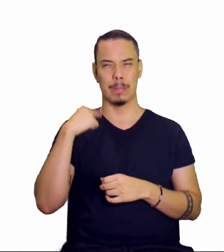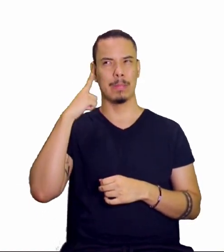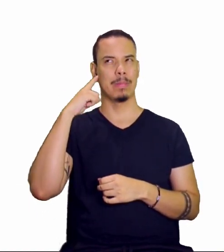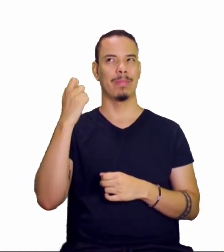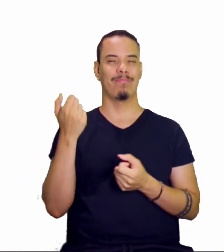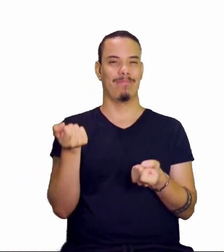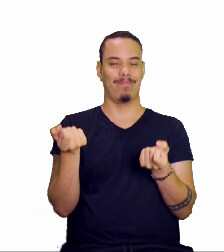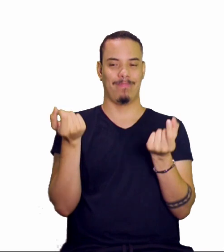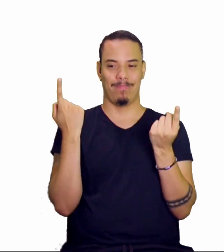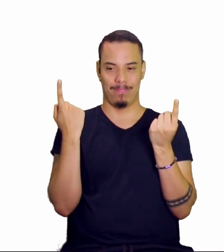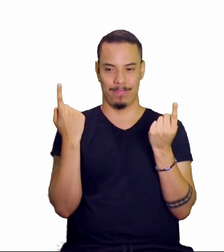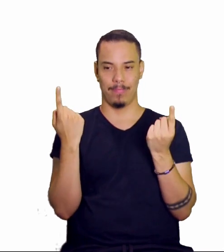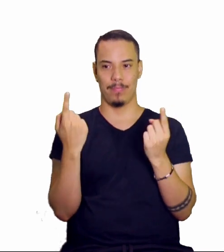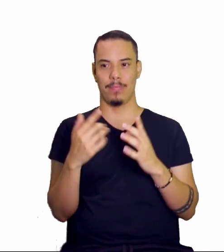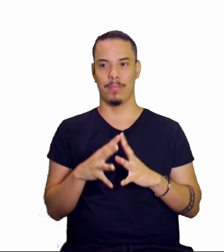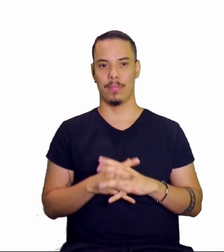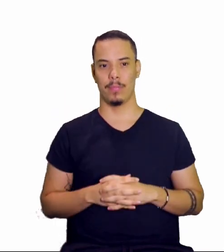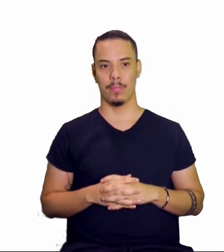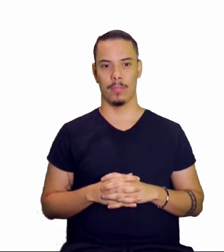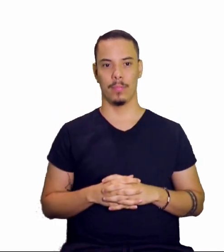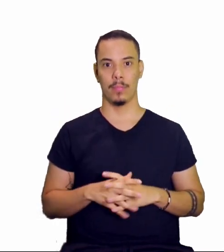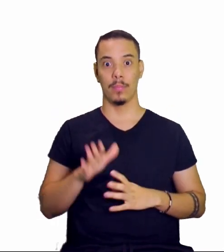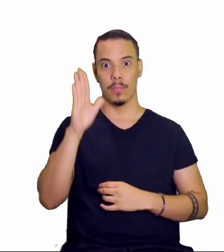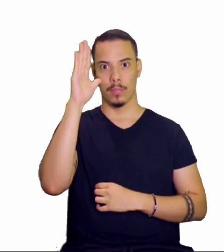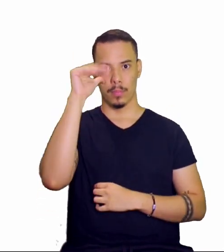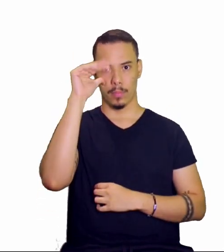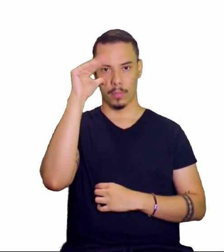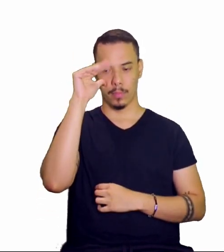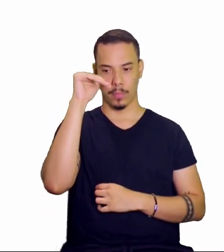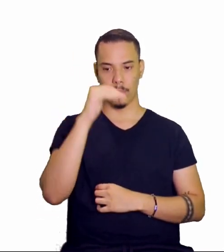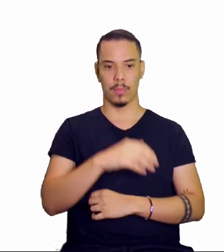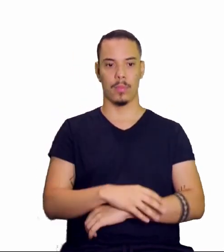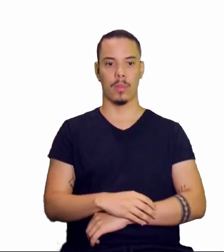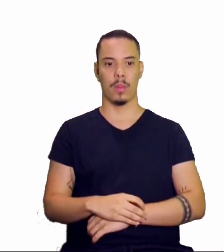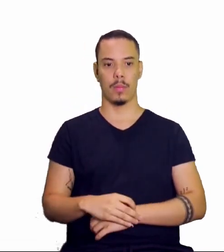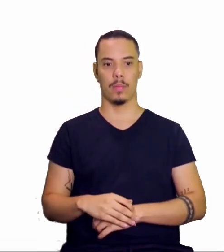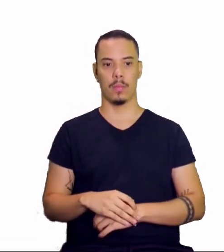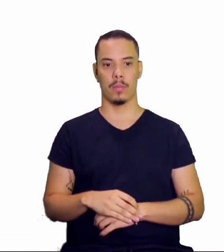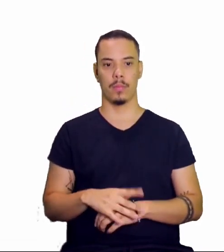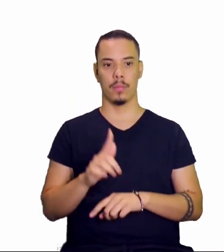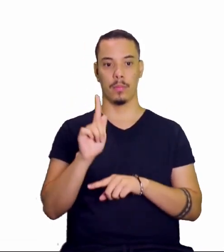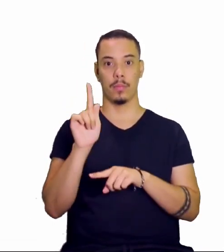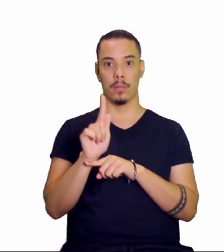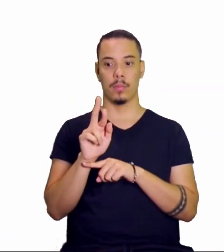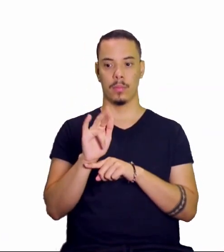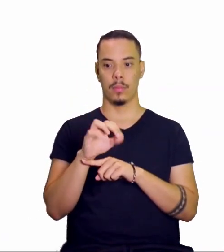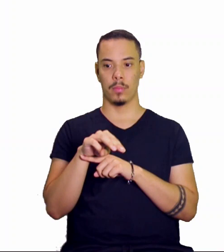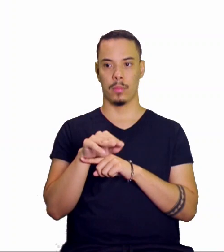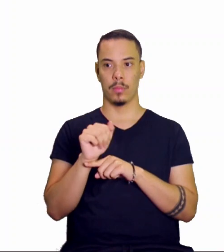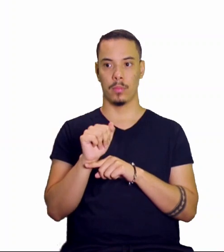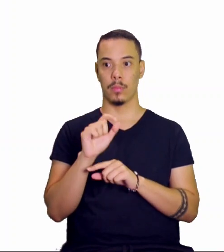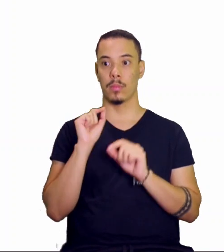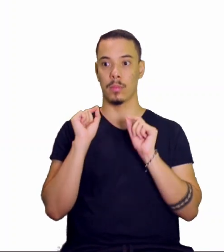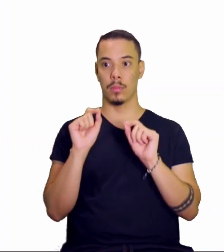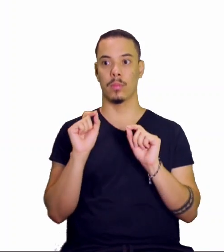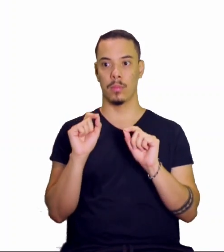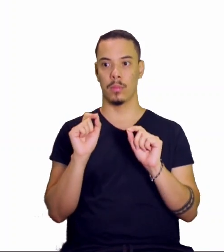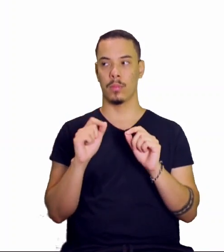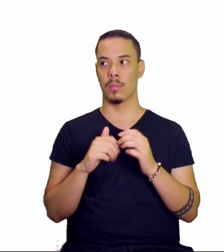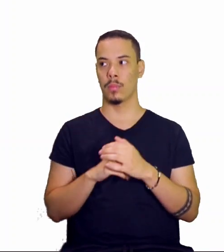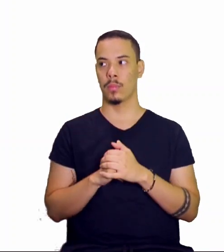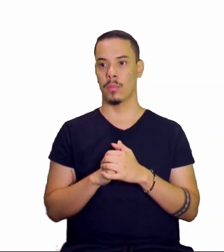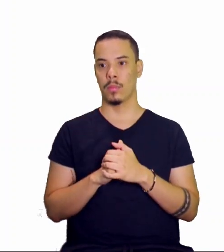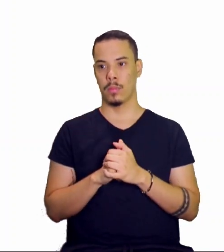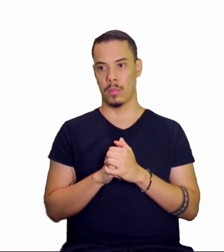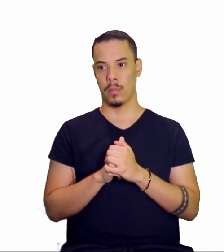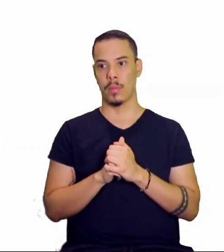1.000 metros. Isso, exatamente. Vamos ver uma curiosidade ali, ó. A grama. O que é a grama, professor Décio, ali? Olha.